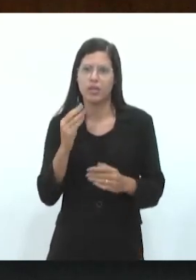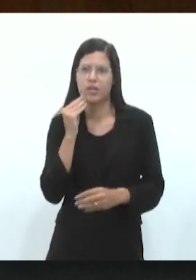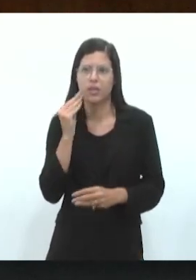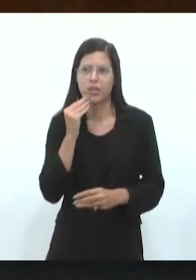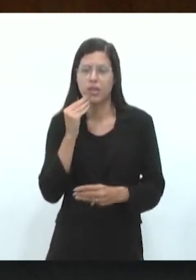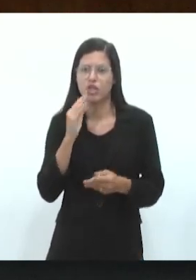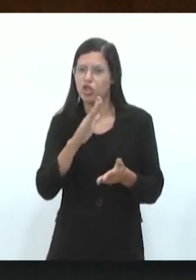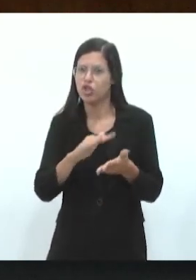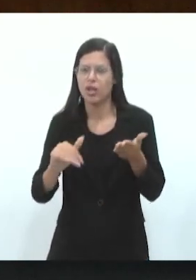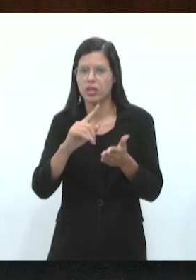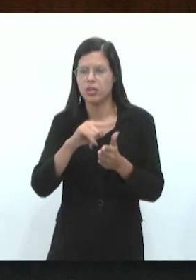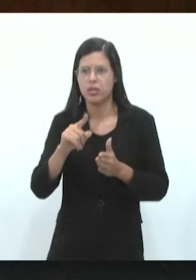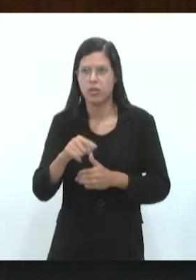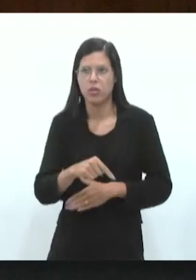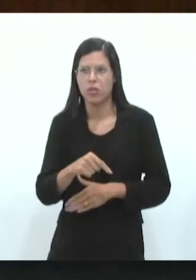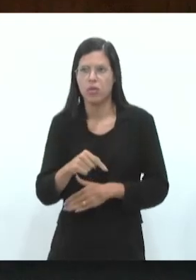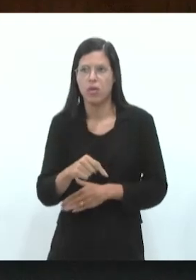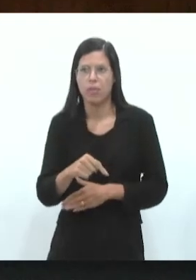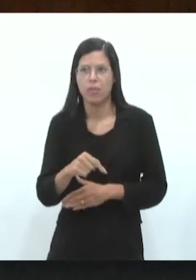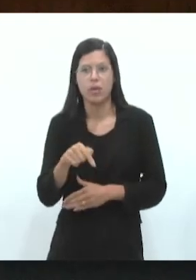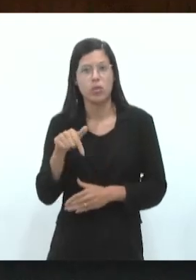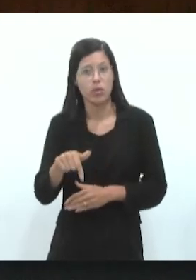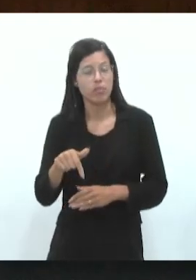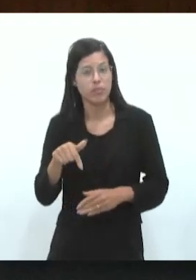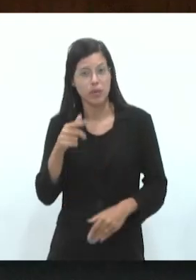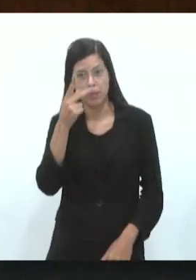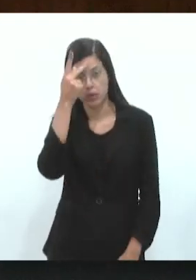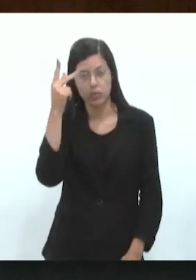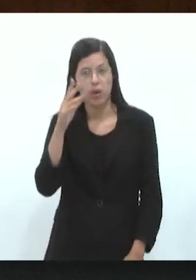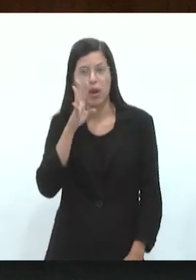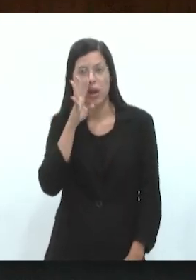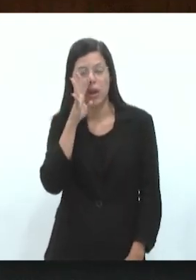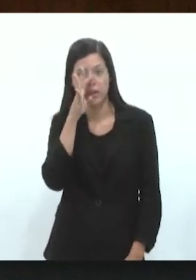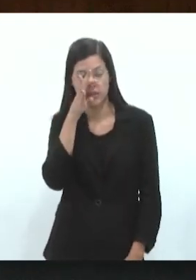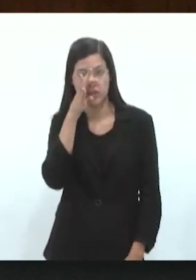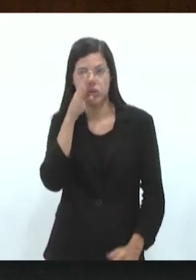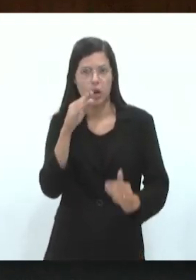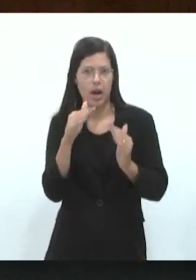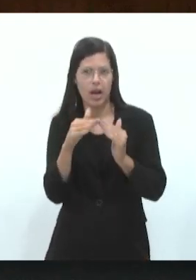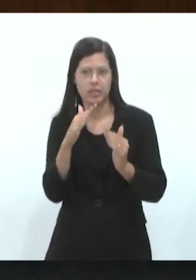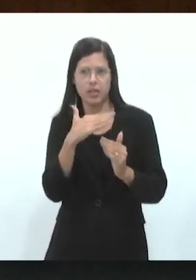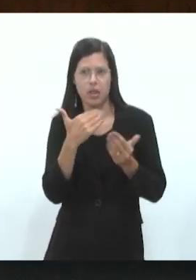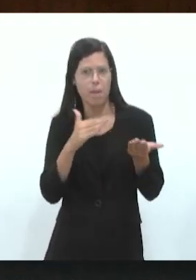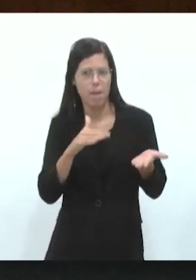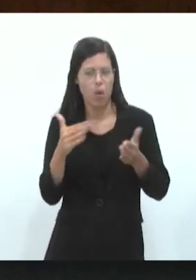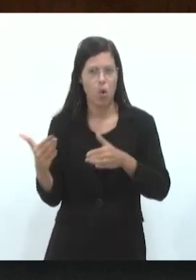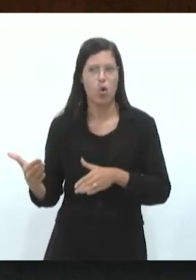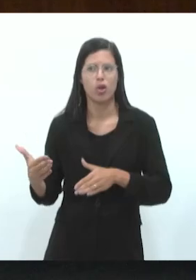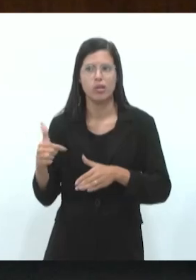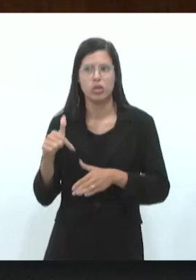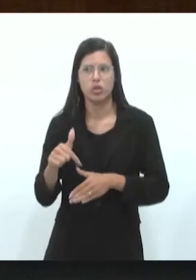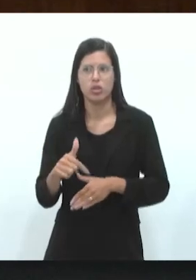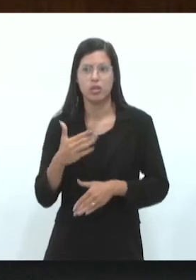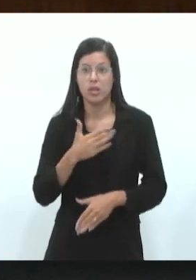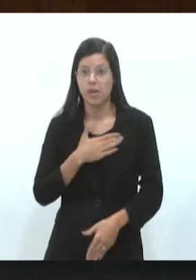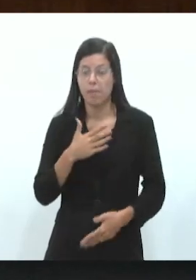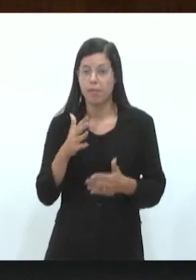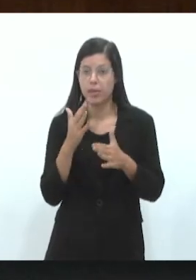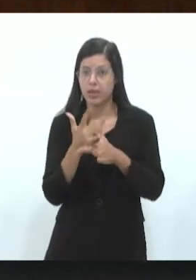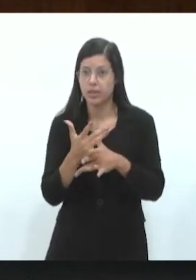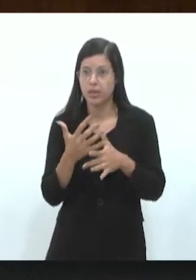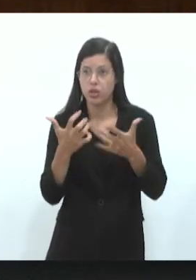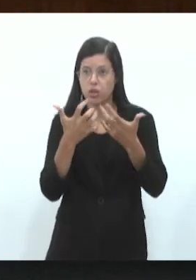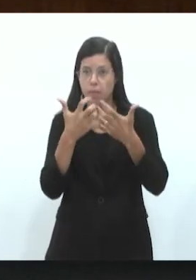Romeu resistiu na Casa da Morte, um equipamento clandestino de tortura na minha cidade de Petrópolis, no